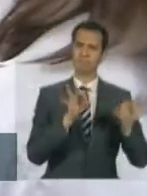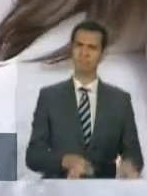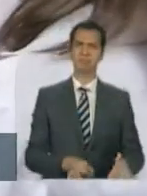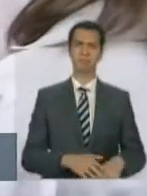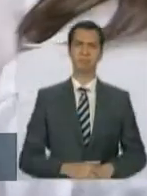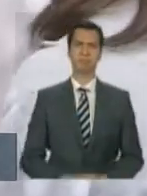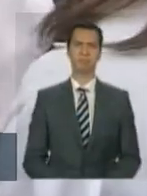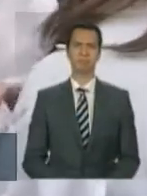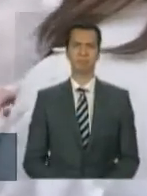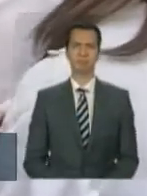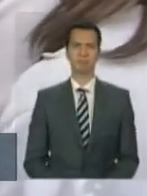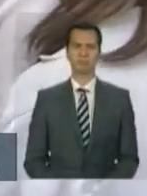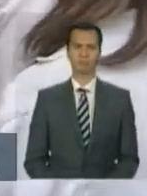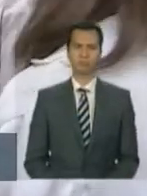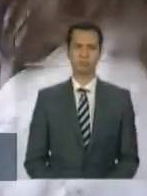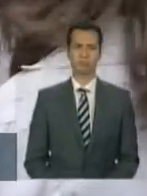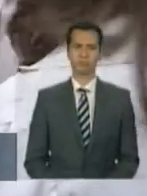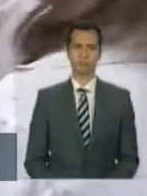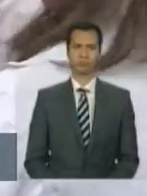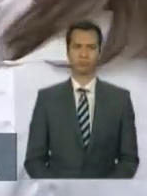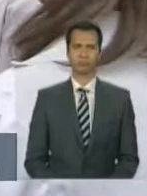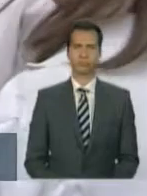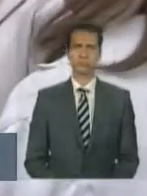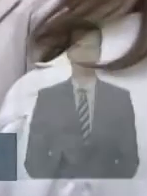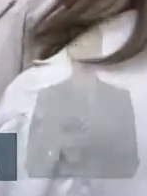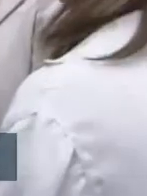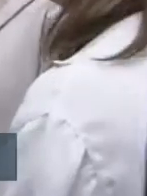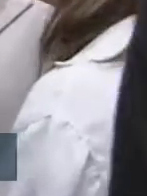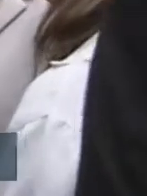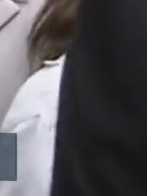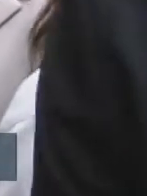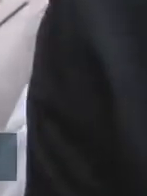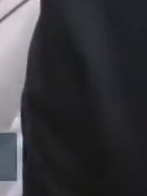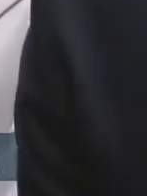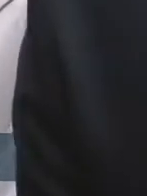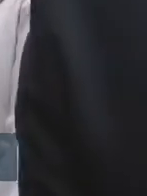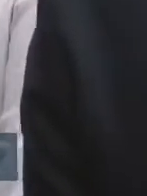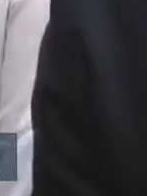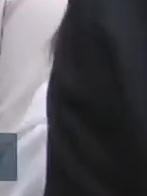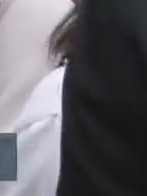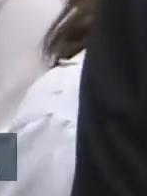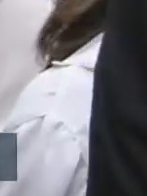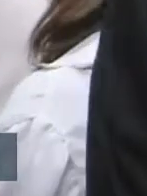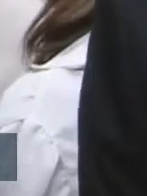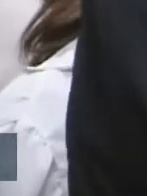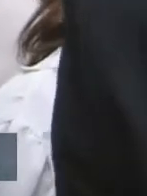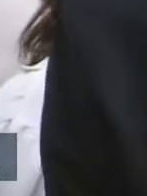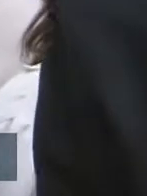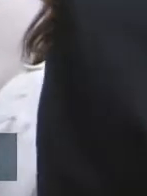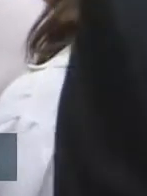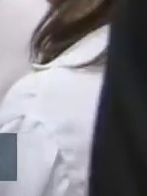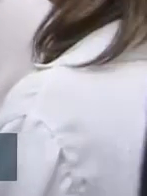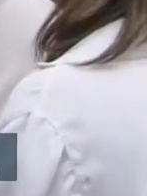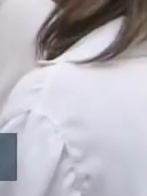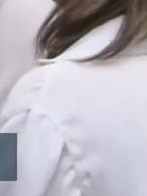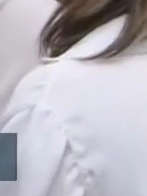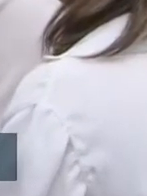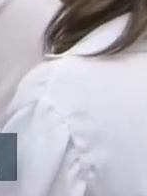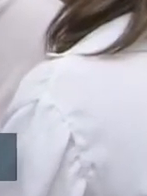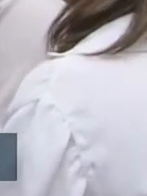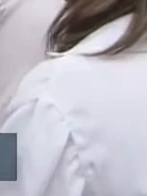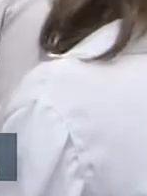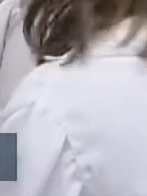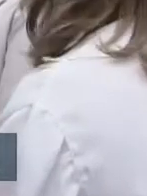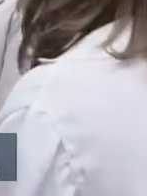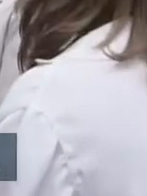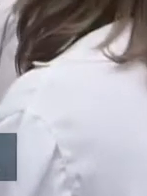para a Bulgária? Última. Sua expectativa para a Bulgária? Olha, eu tenho muitas expectativas. O caminho que eles estão adotando não é o mais